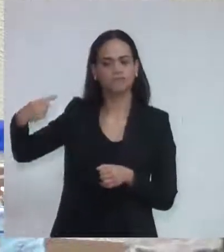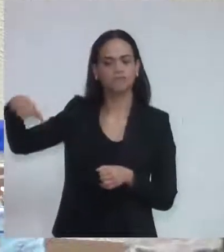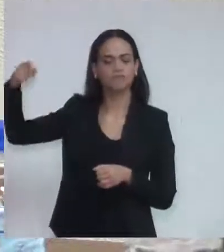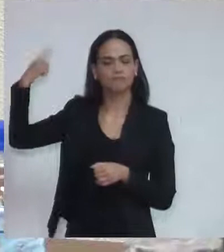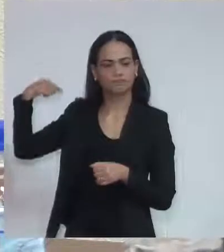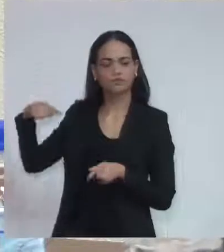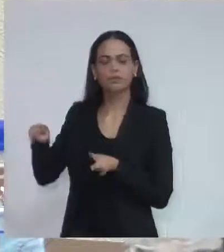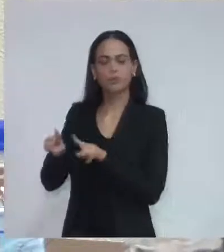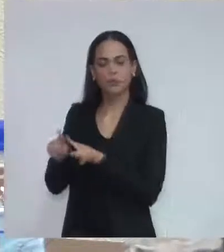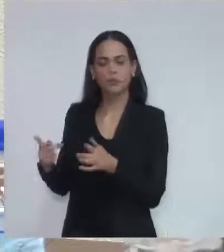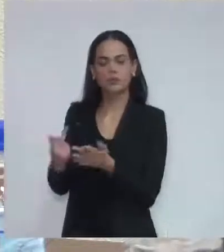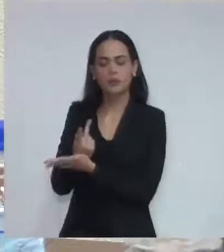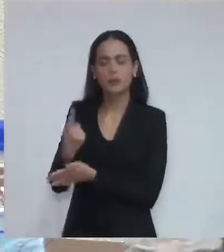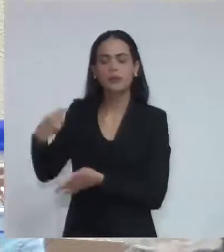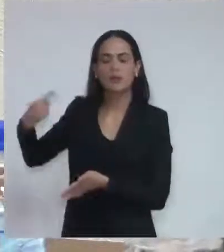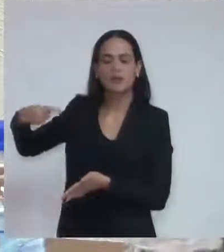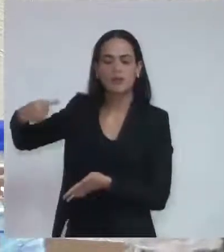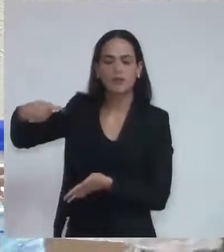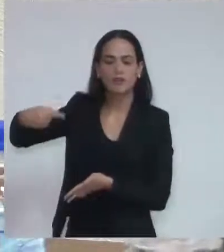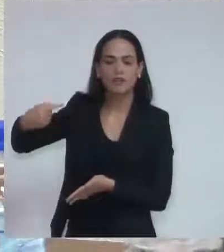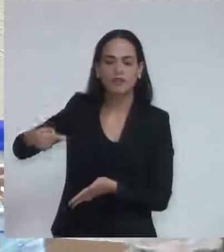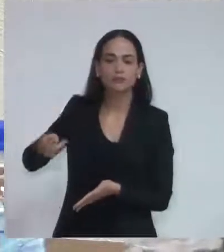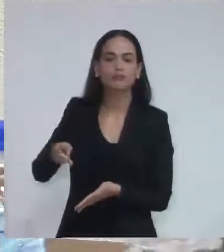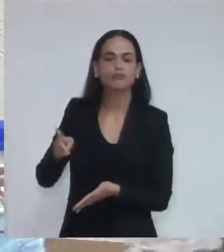Olha quanto tempo vem acontecendo isso.